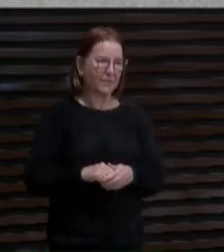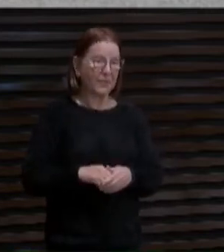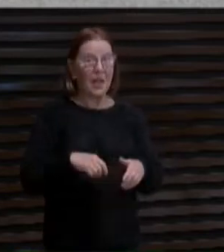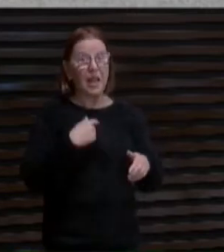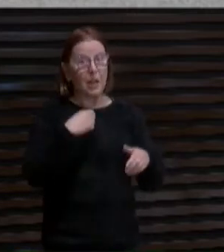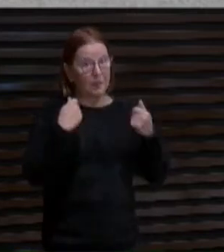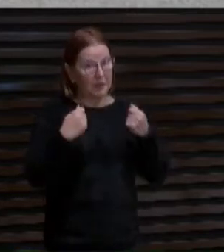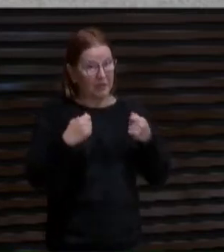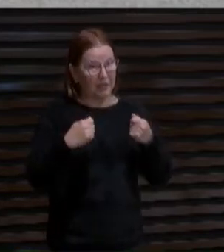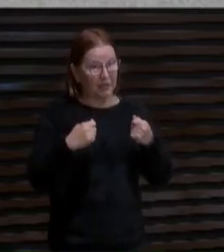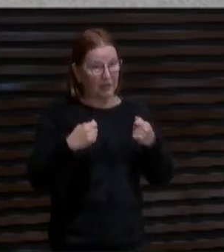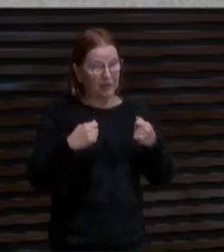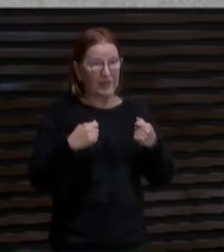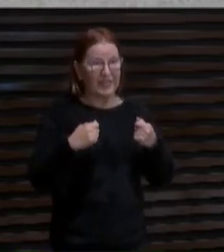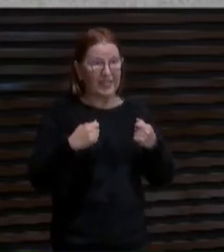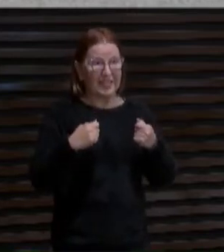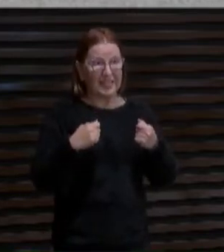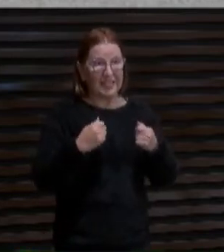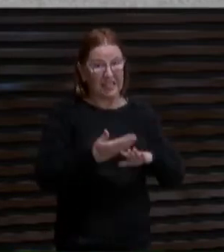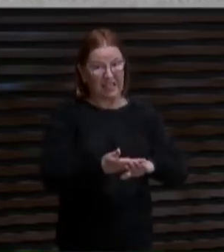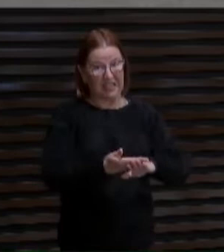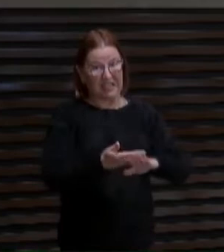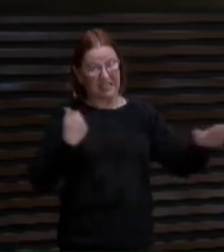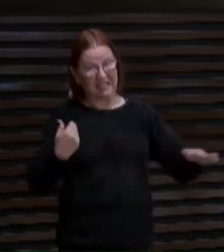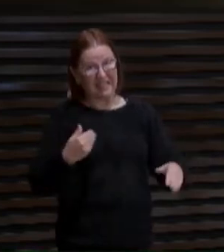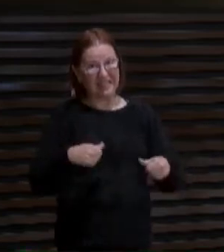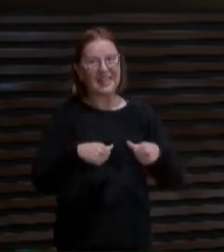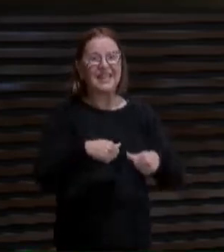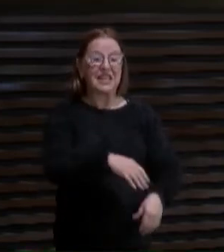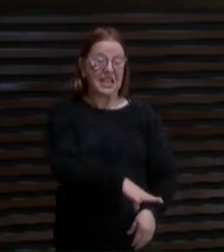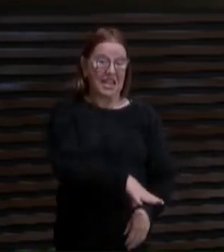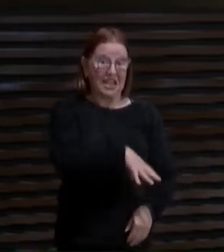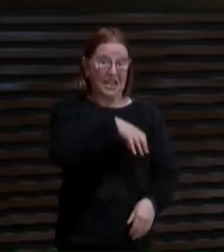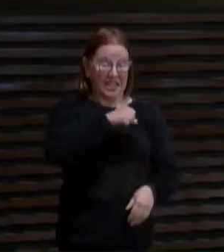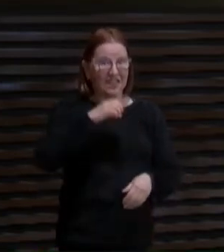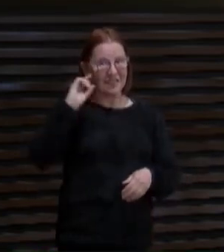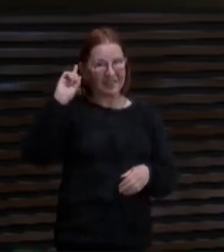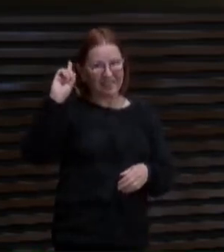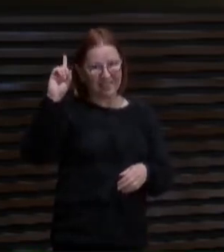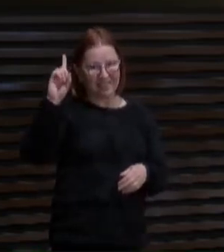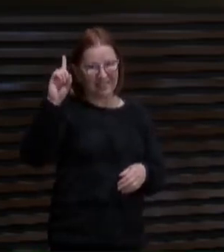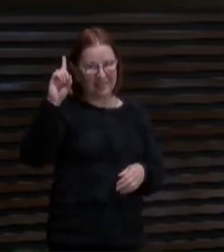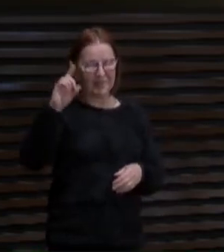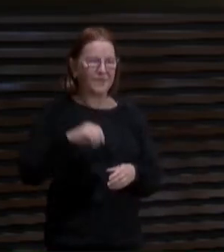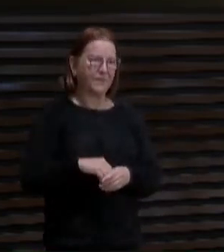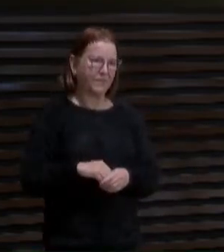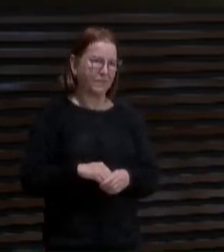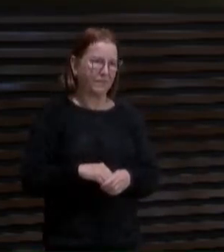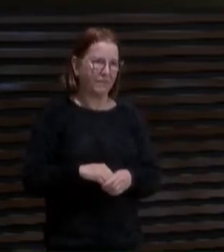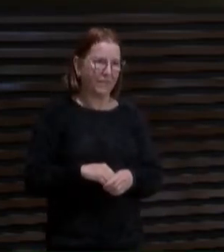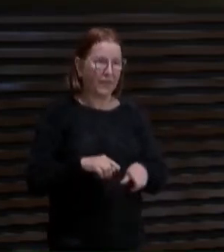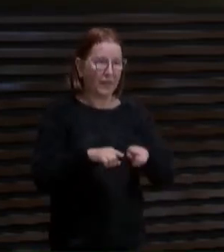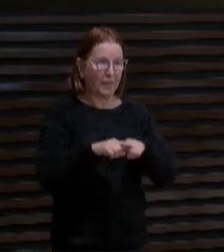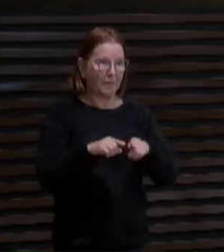ser salvo dessa ira da Ira de Deus aí eu descubro que a ira de Deus caiu sobre o filho